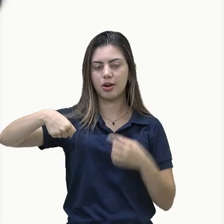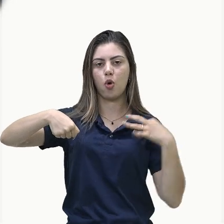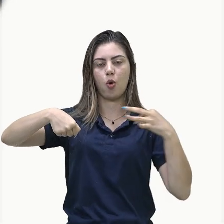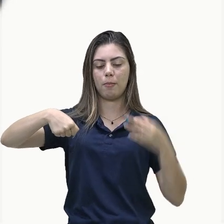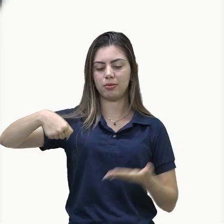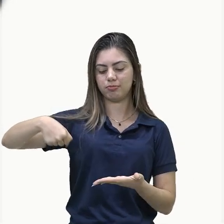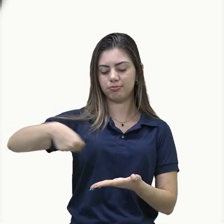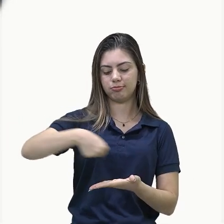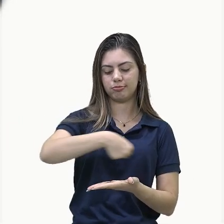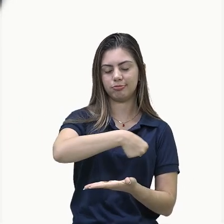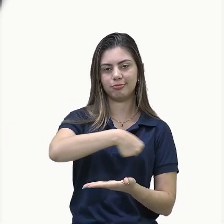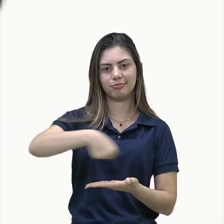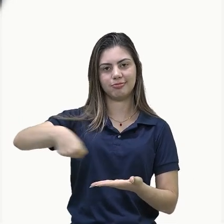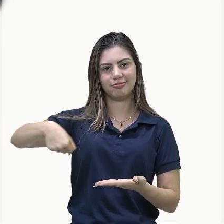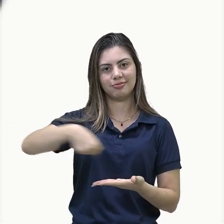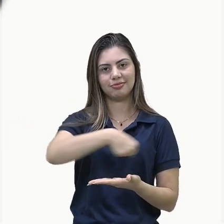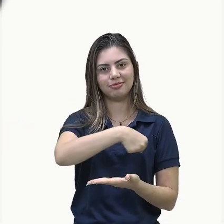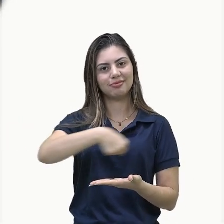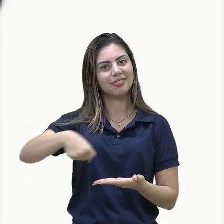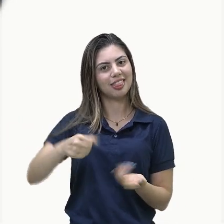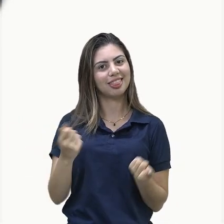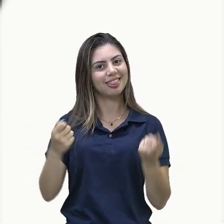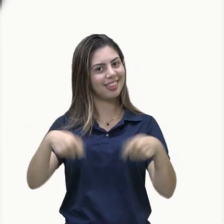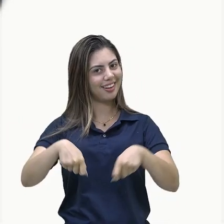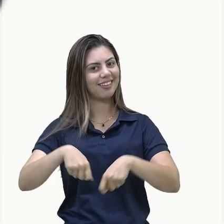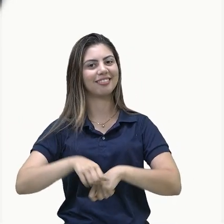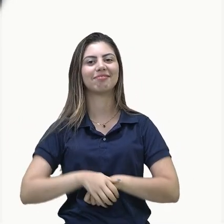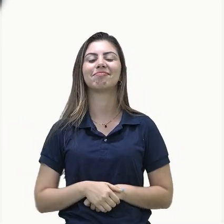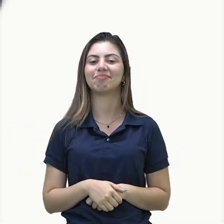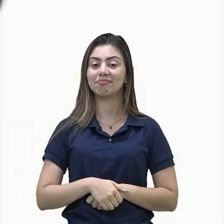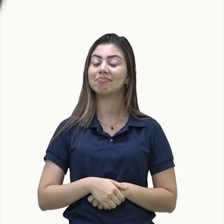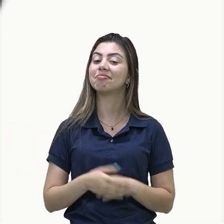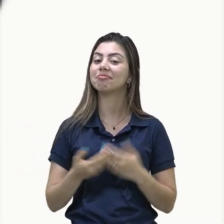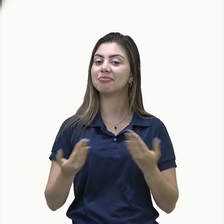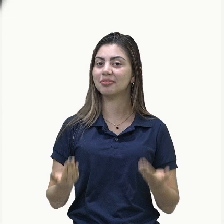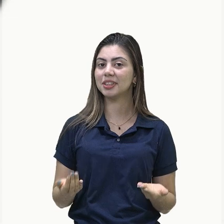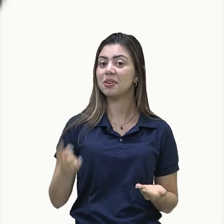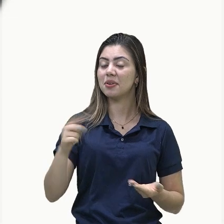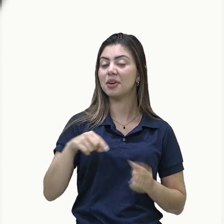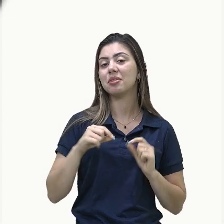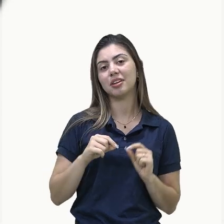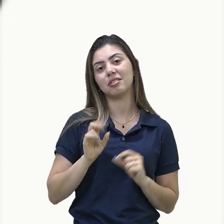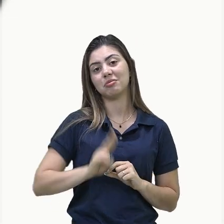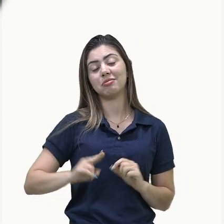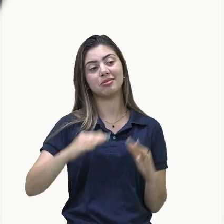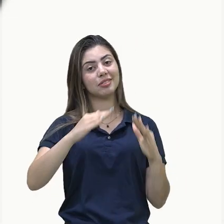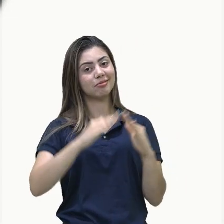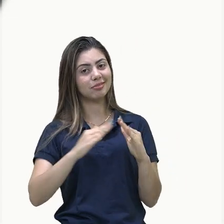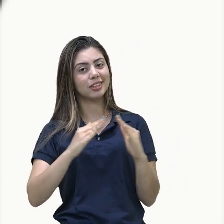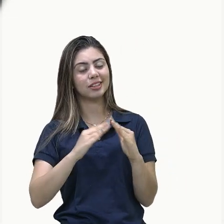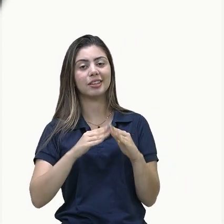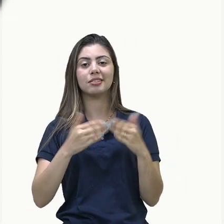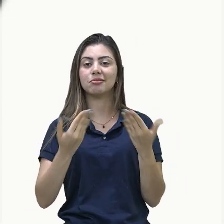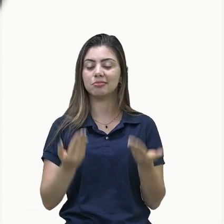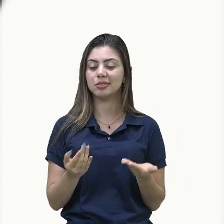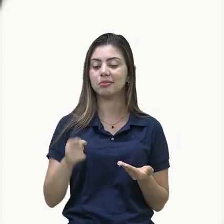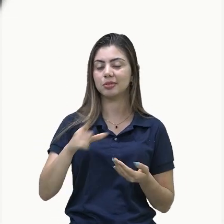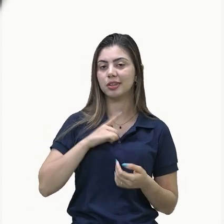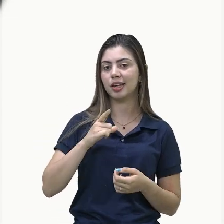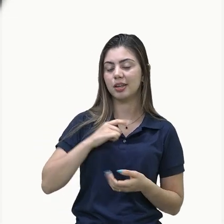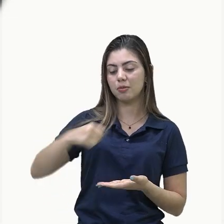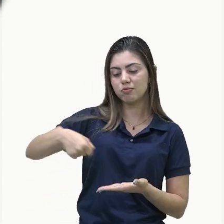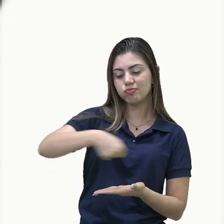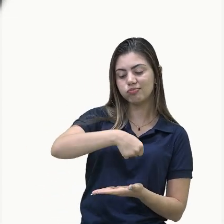desamassar suas roupas, você consegue passar as roupas, É uma atividade doméstica, o aparelho aí, o ferro elétrico, é